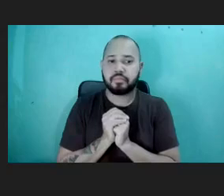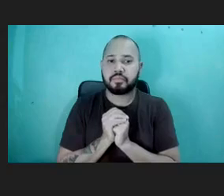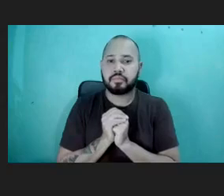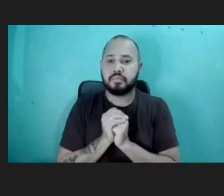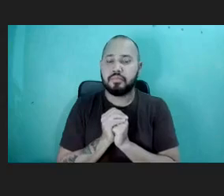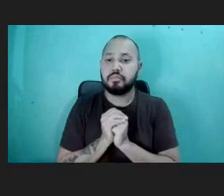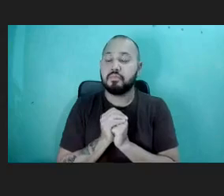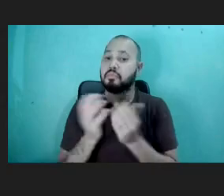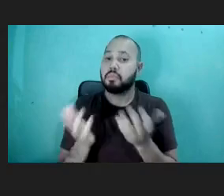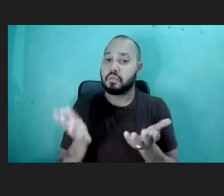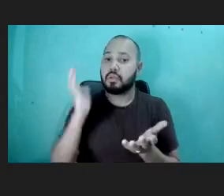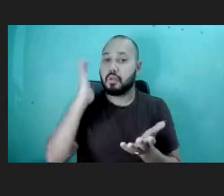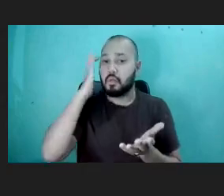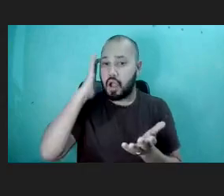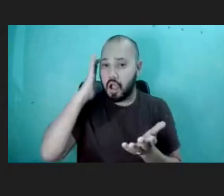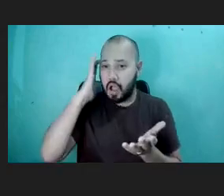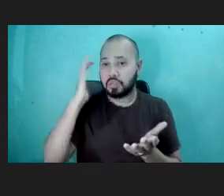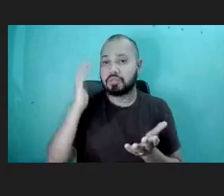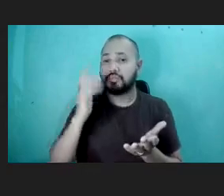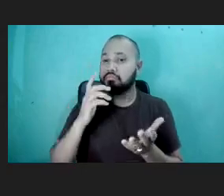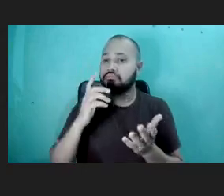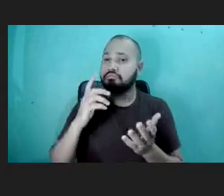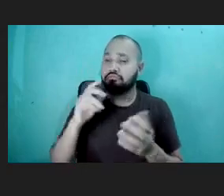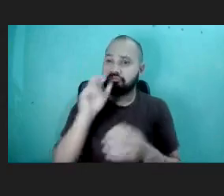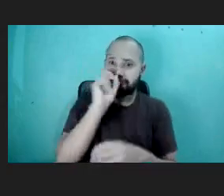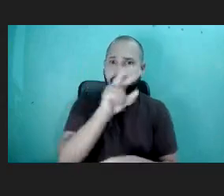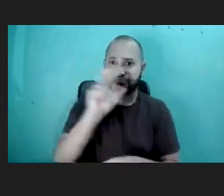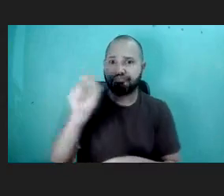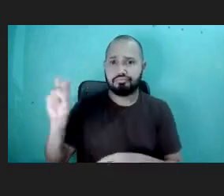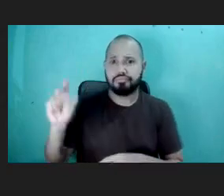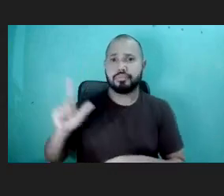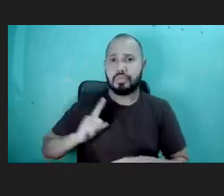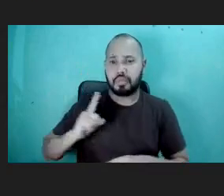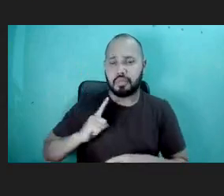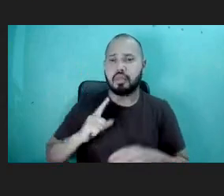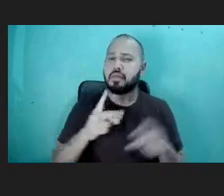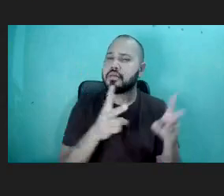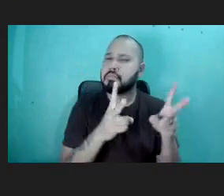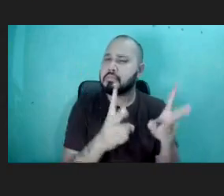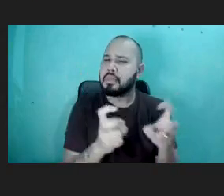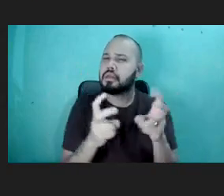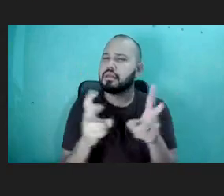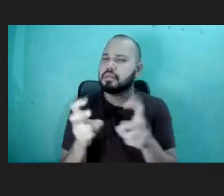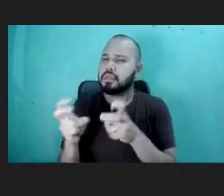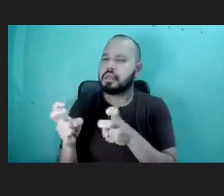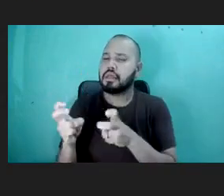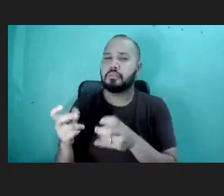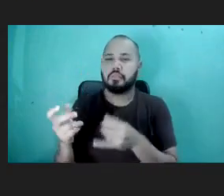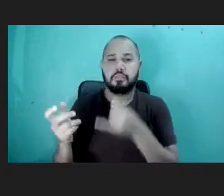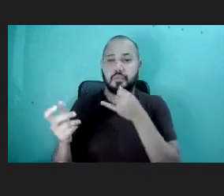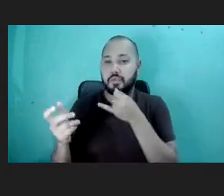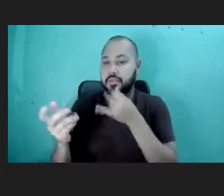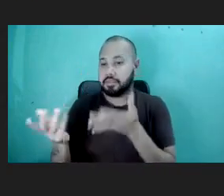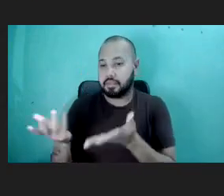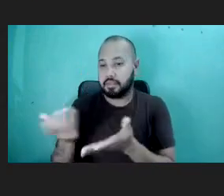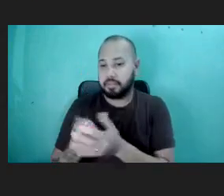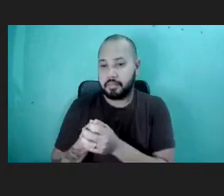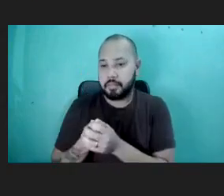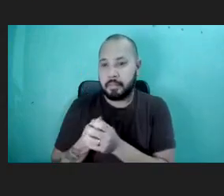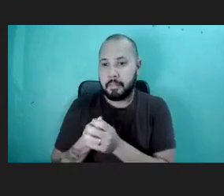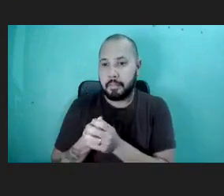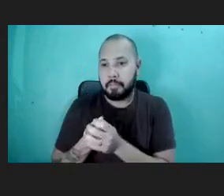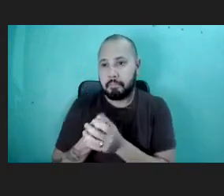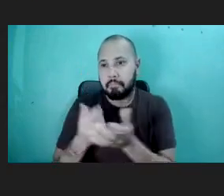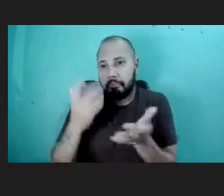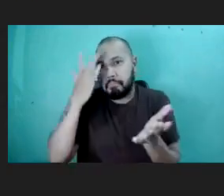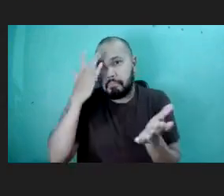Eu acho que isso aparece muito quando eu começo a perceber que, não sei, pode ser